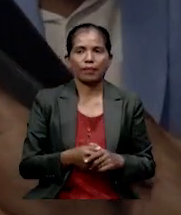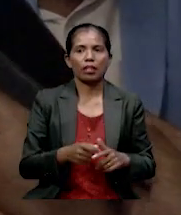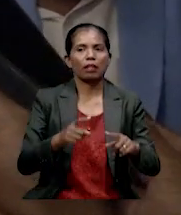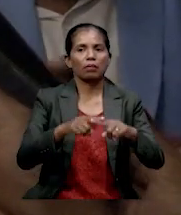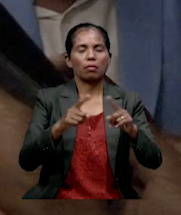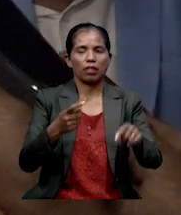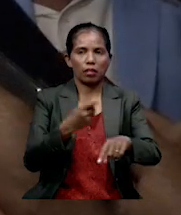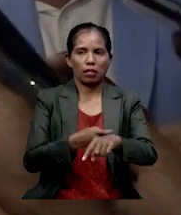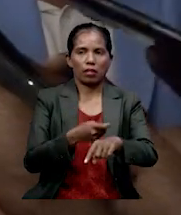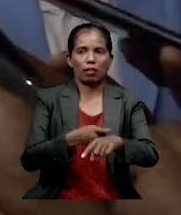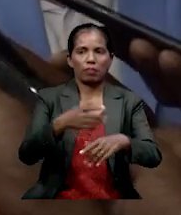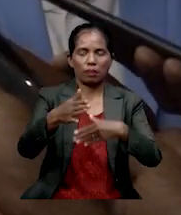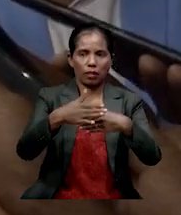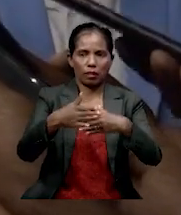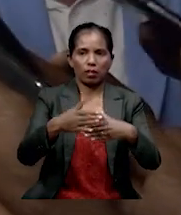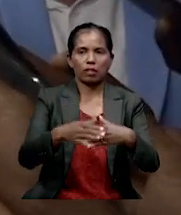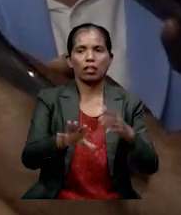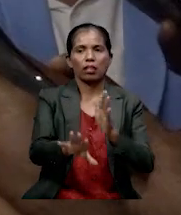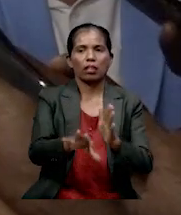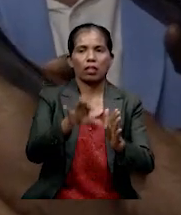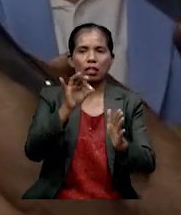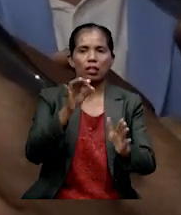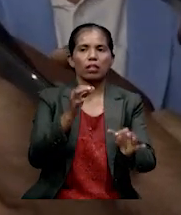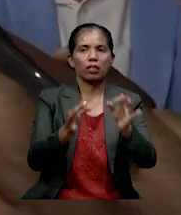veio a tempo Badak se nomeia Carit